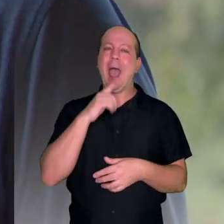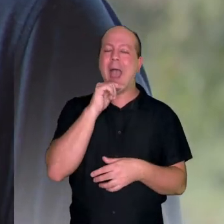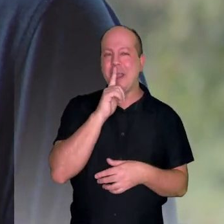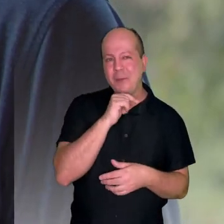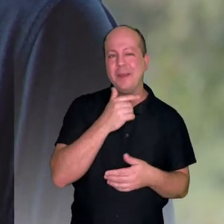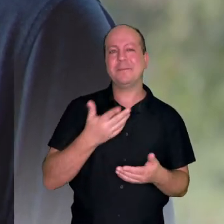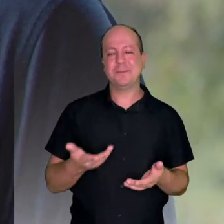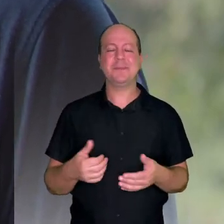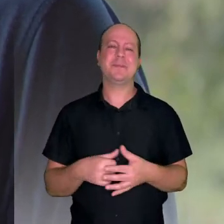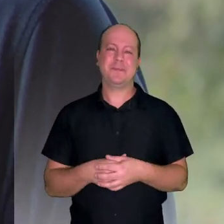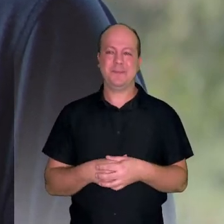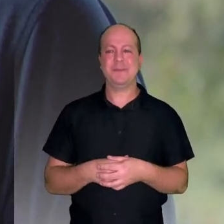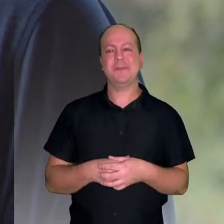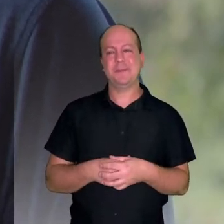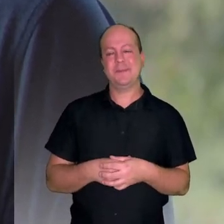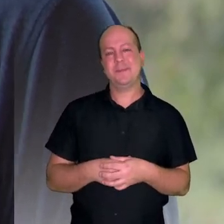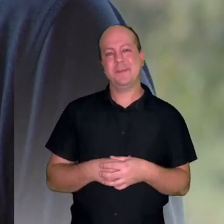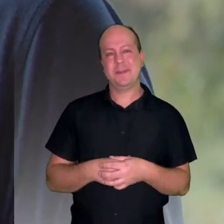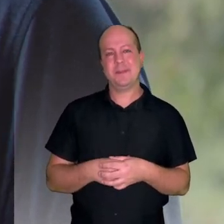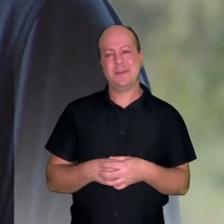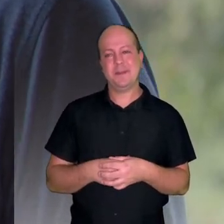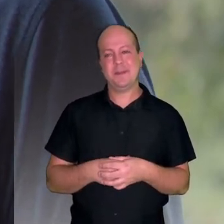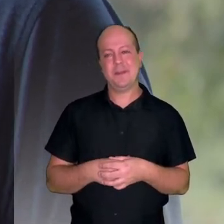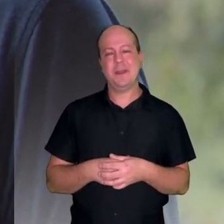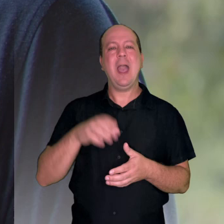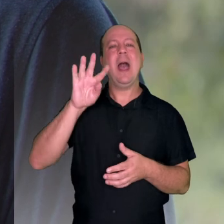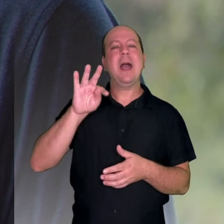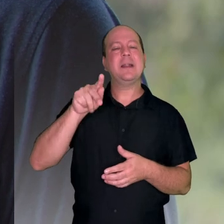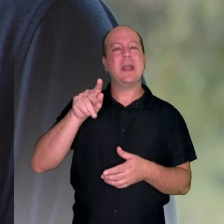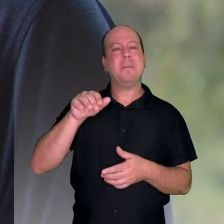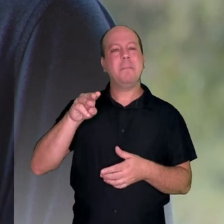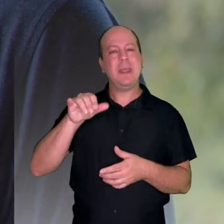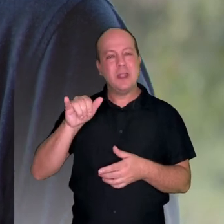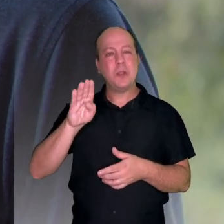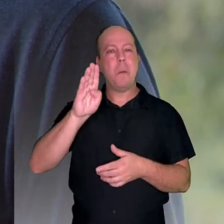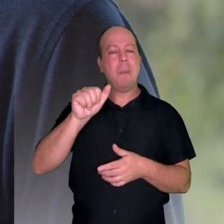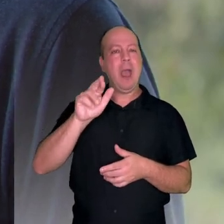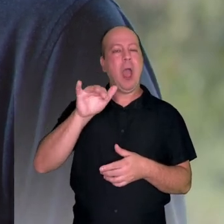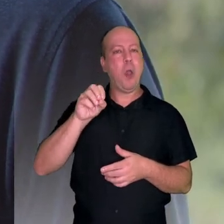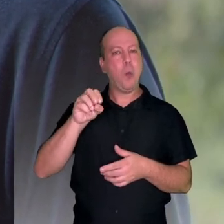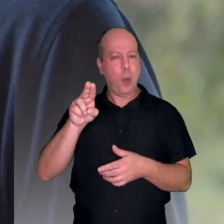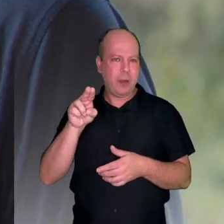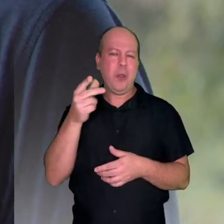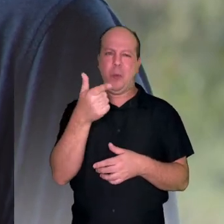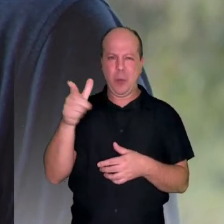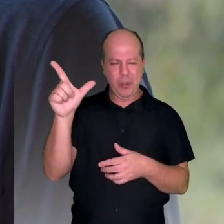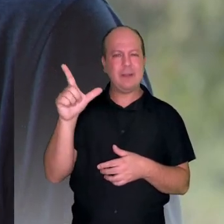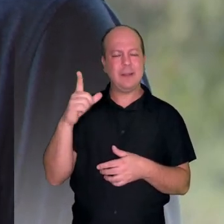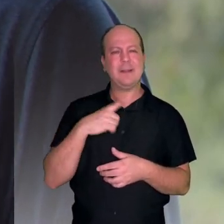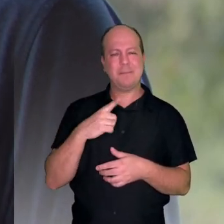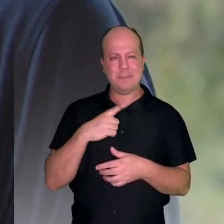negócio da água, que Takemitsu, Brouwer, a gente tem uma outra